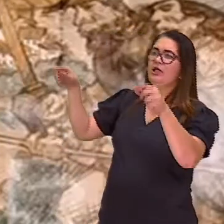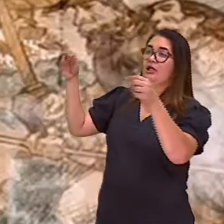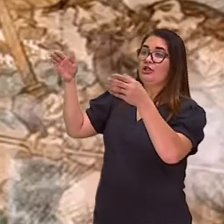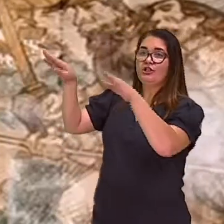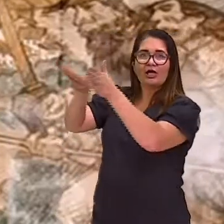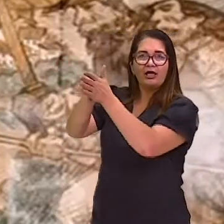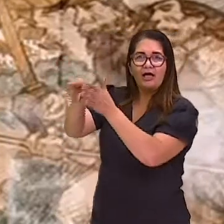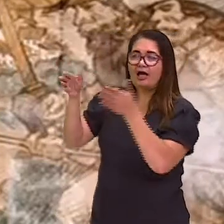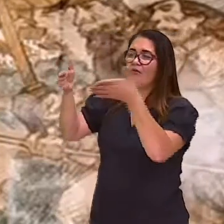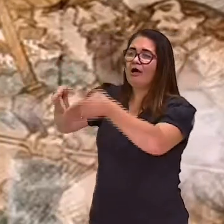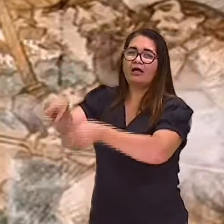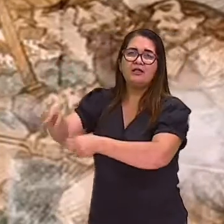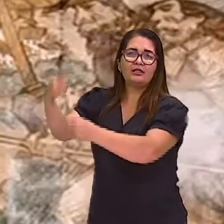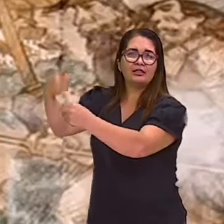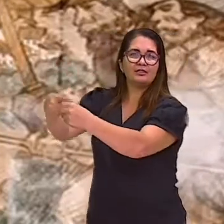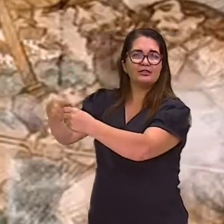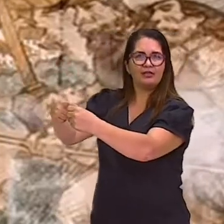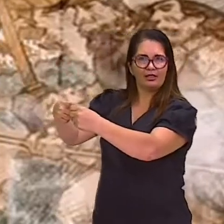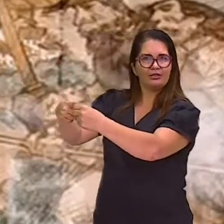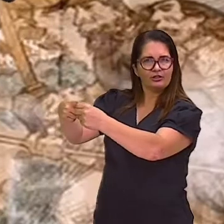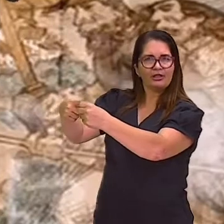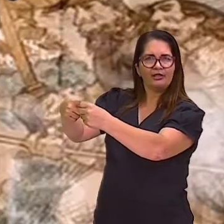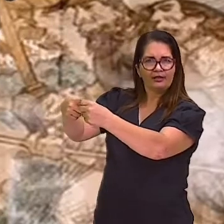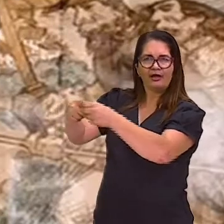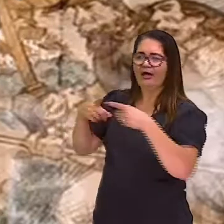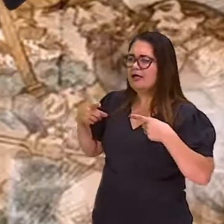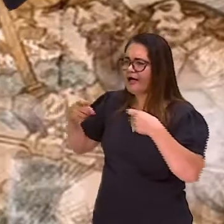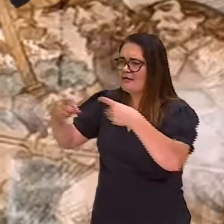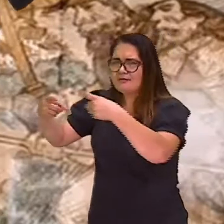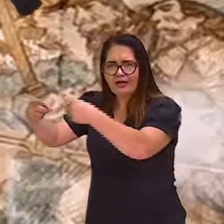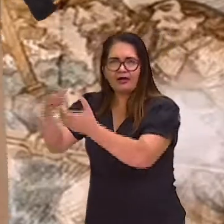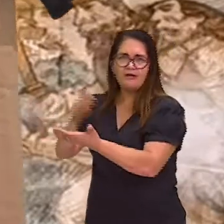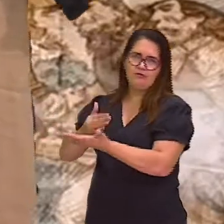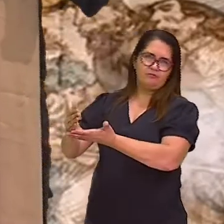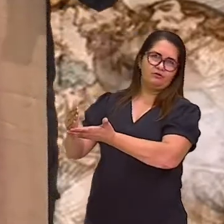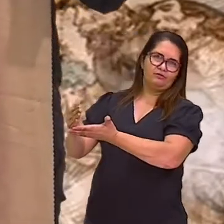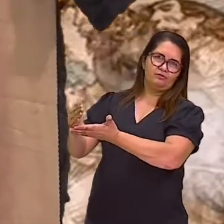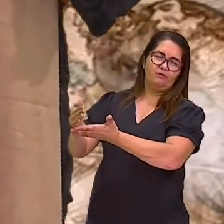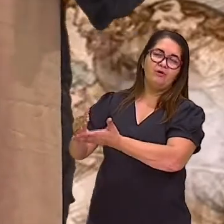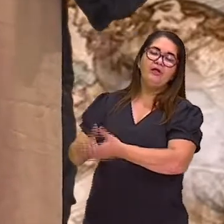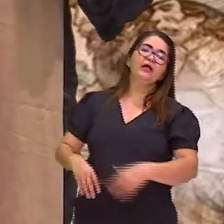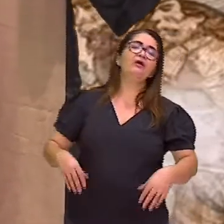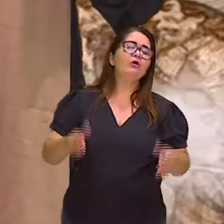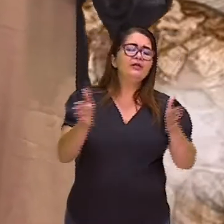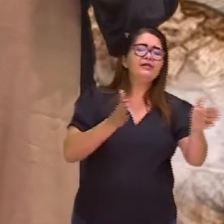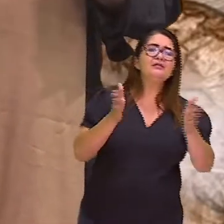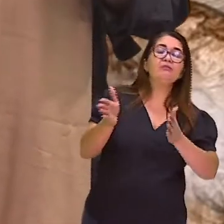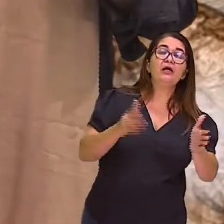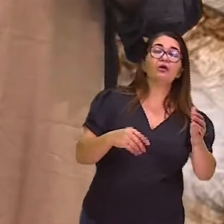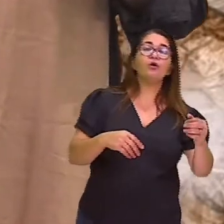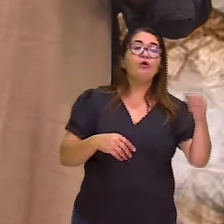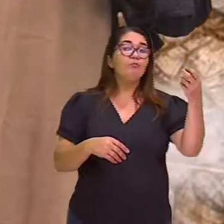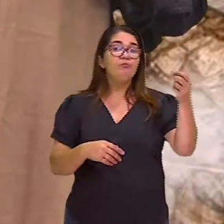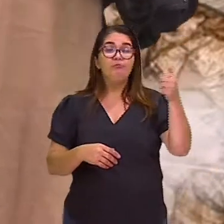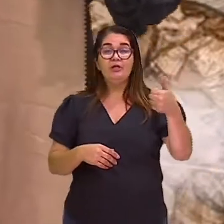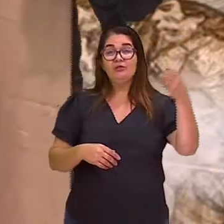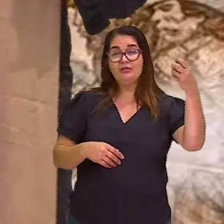vendo aqui, o mapa de Pernambuco. Entre 1630 e 1637,